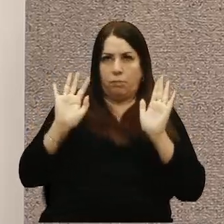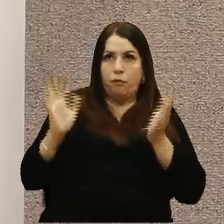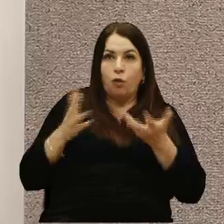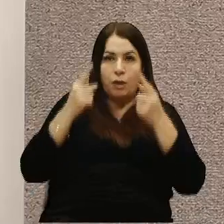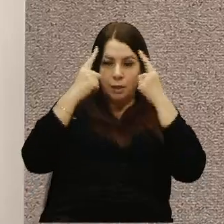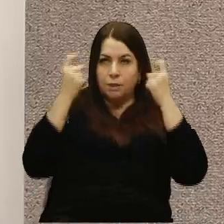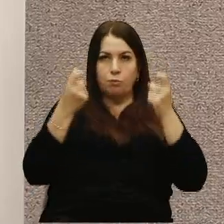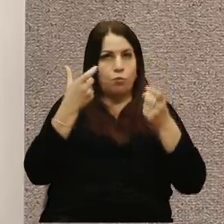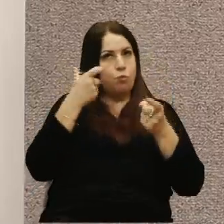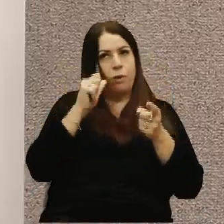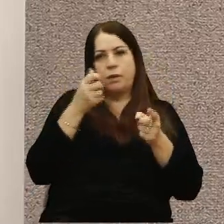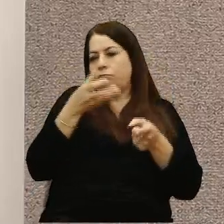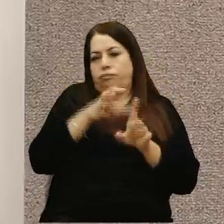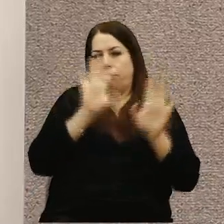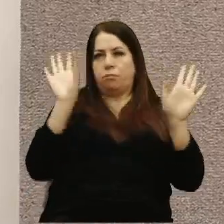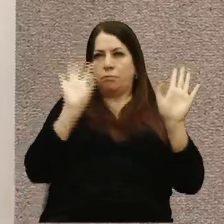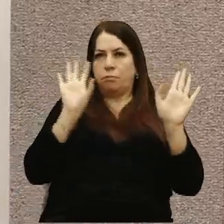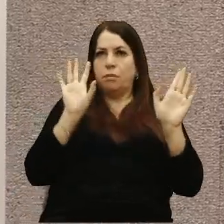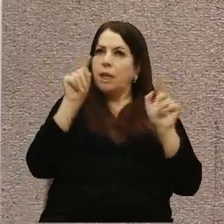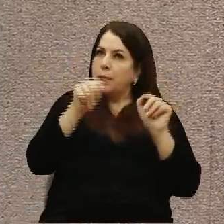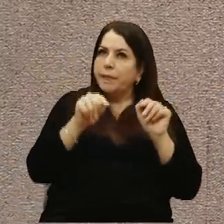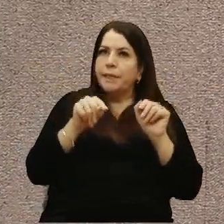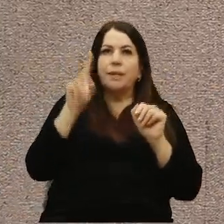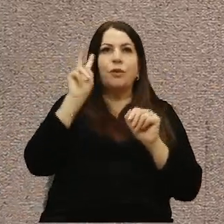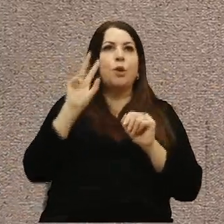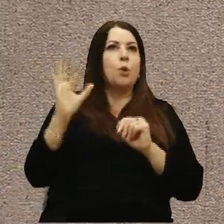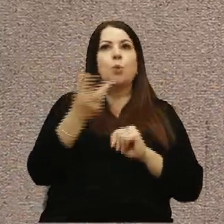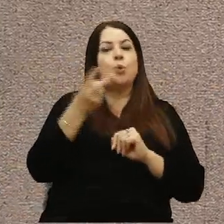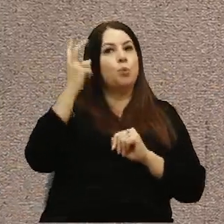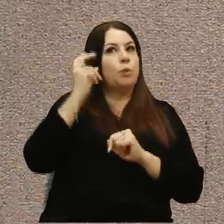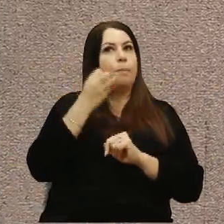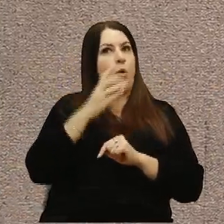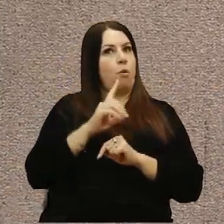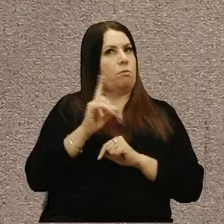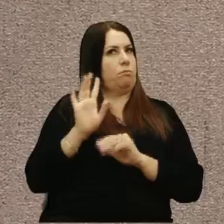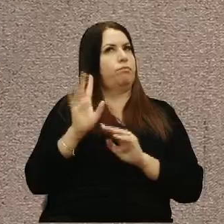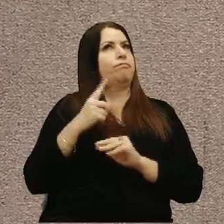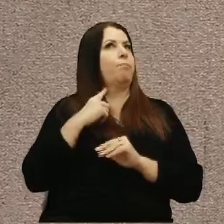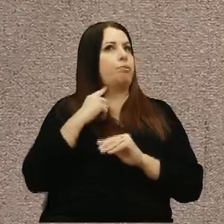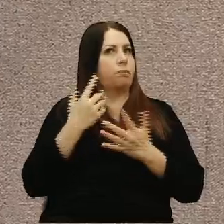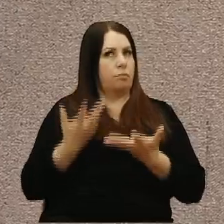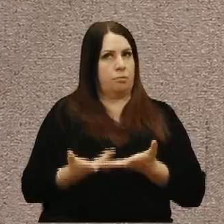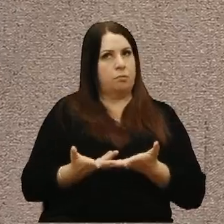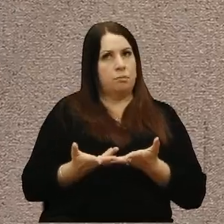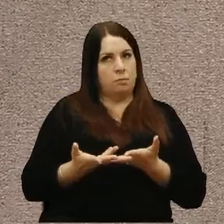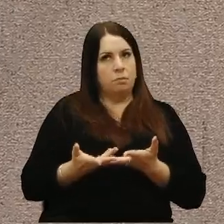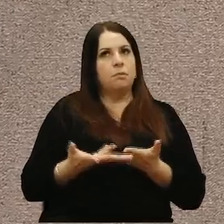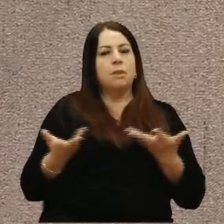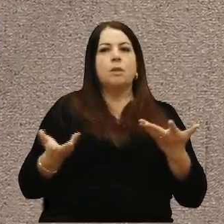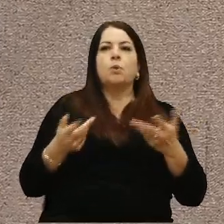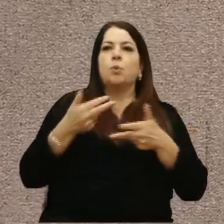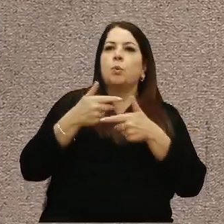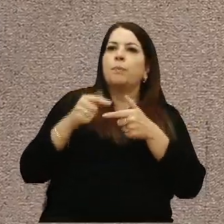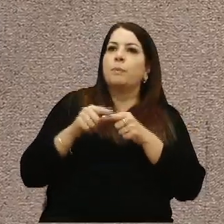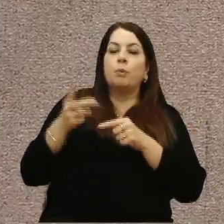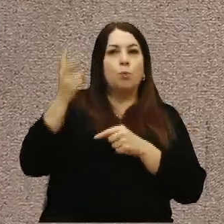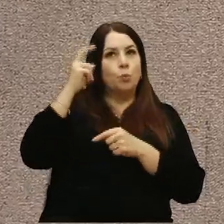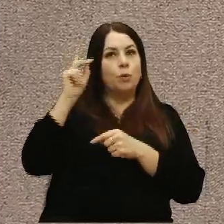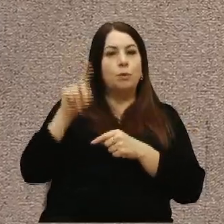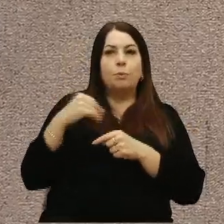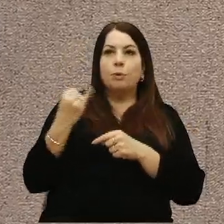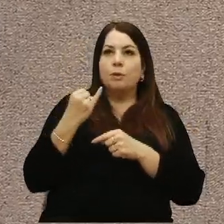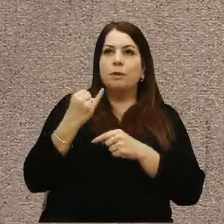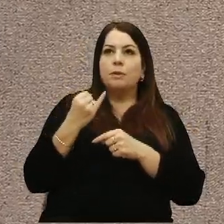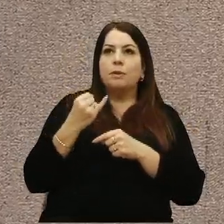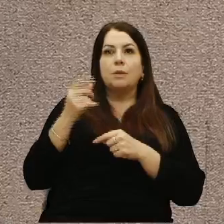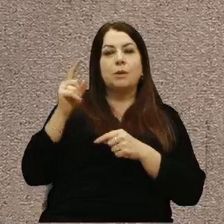deve ser rechaçado. Então, assim, essa história de que toda cultura é boa, isso aí é balela. Segunda coisa, outra cultura que não é importante, cultura